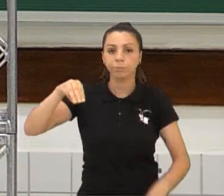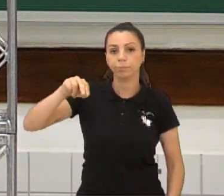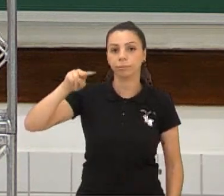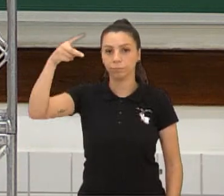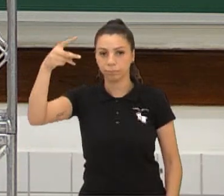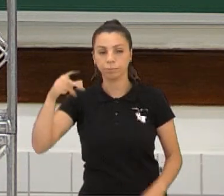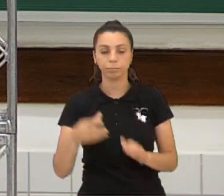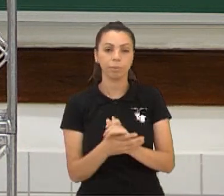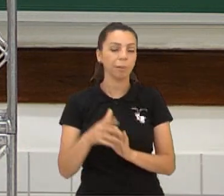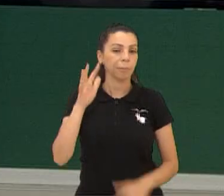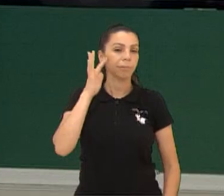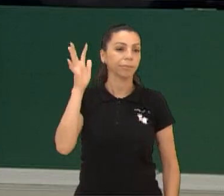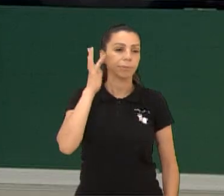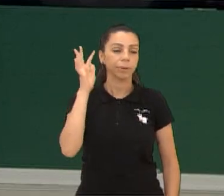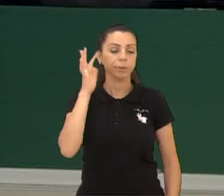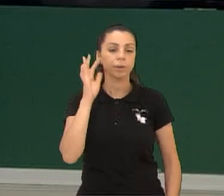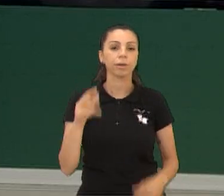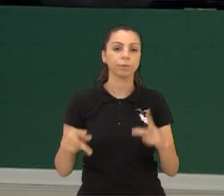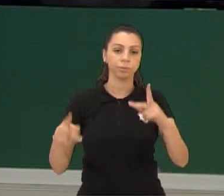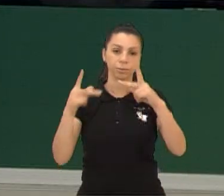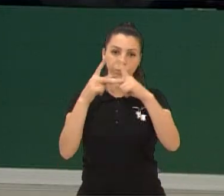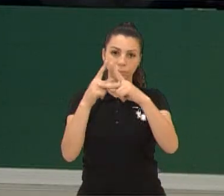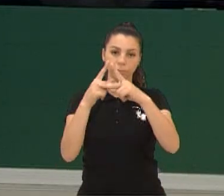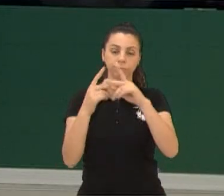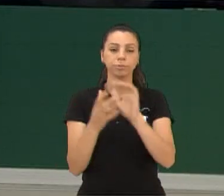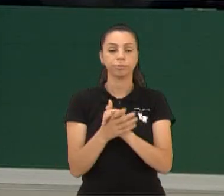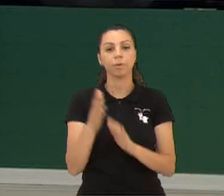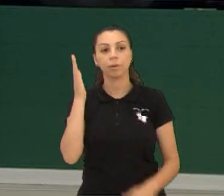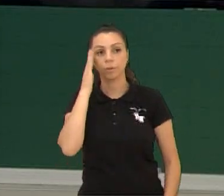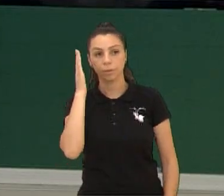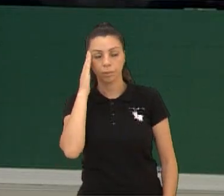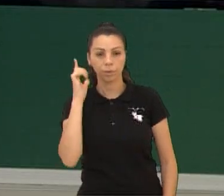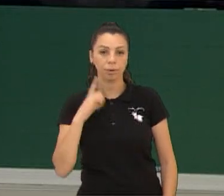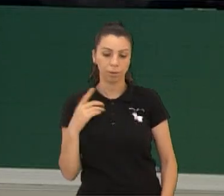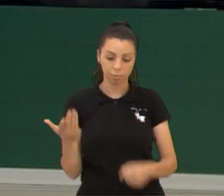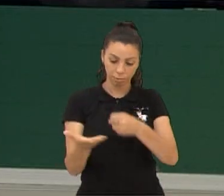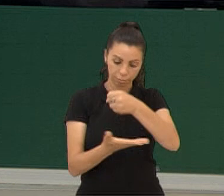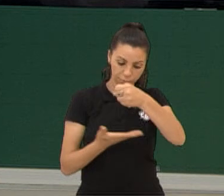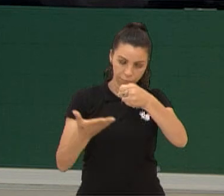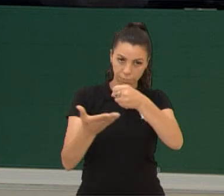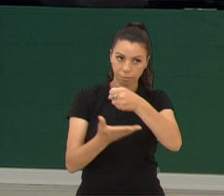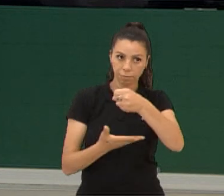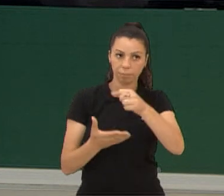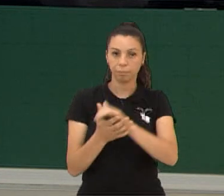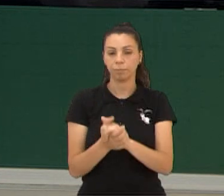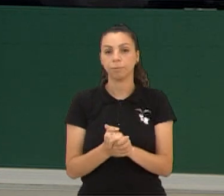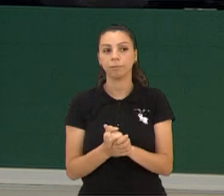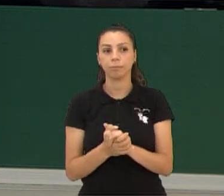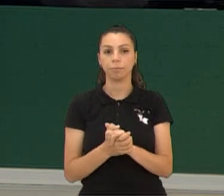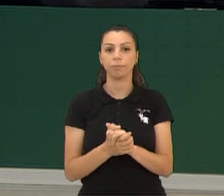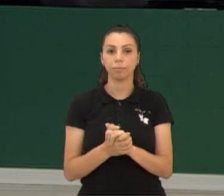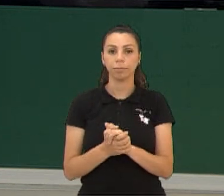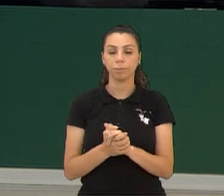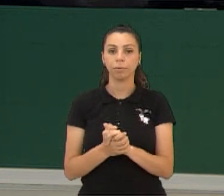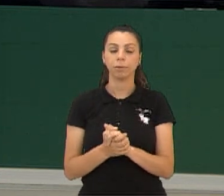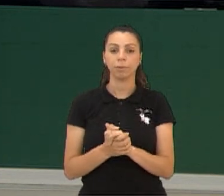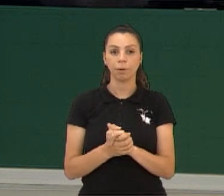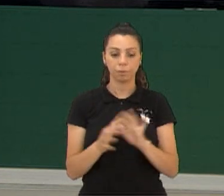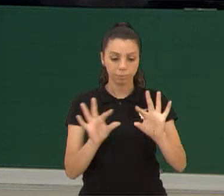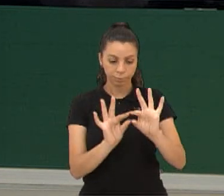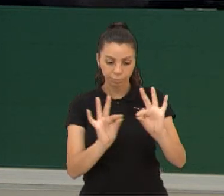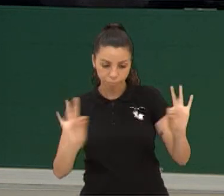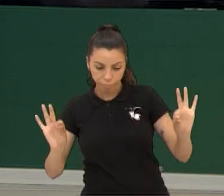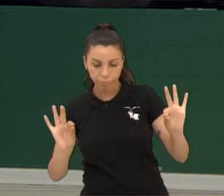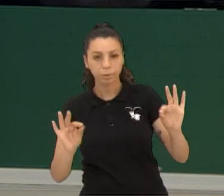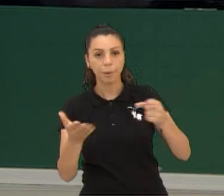Olha o que a prof acabou de falar, ó. Triângulo. Então, eu sei, eu tenho a base aqui vai medir 4.